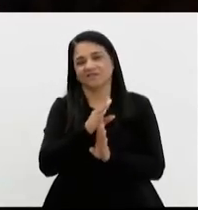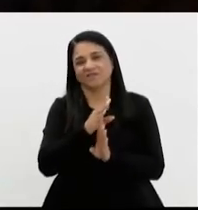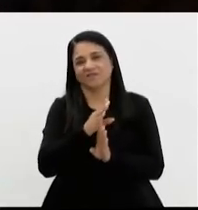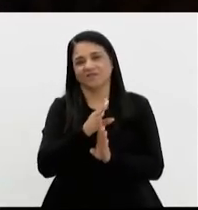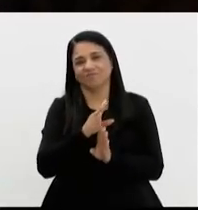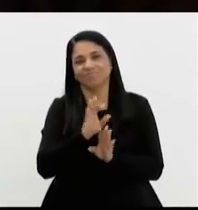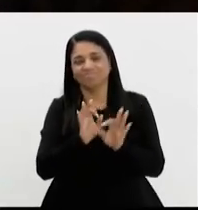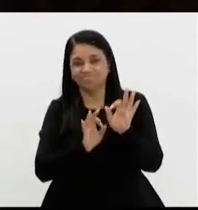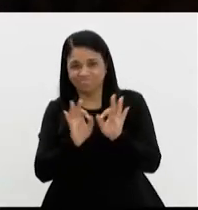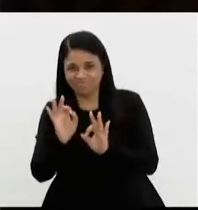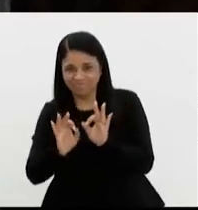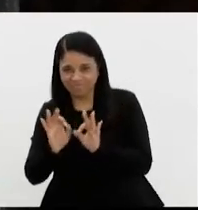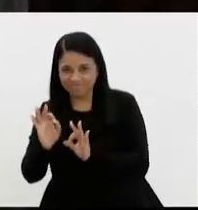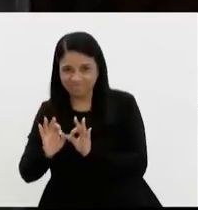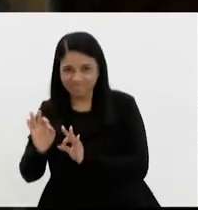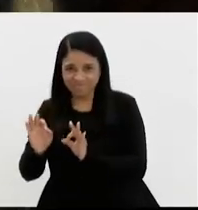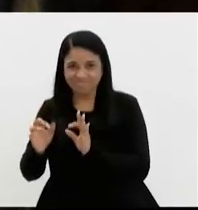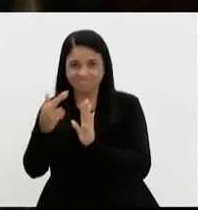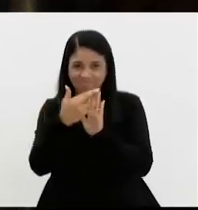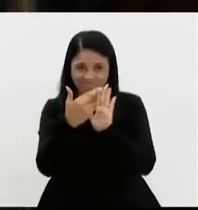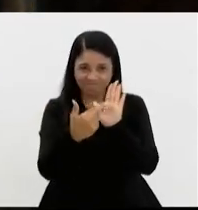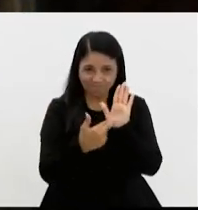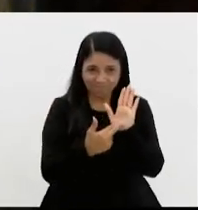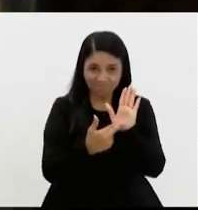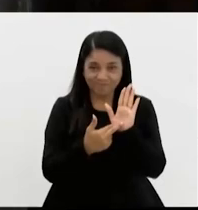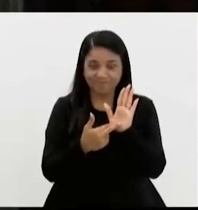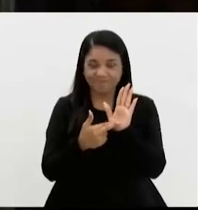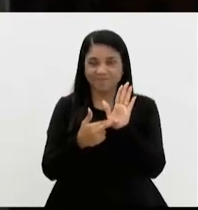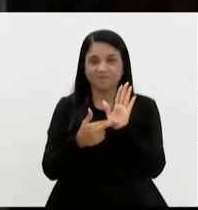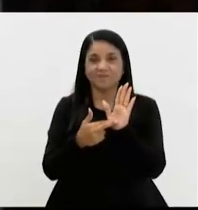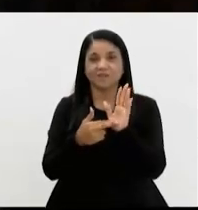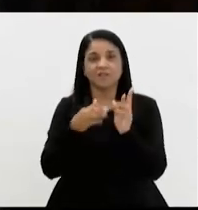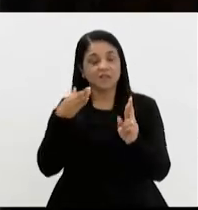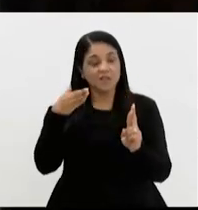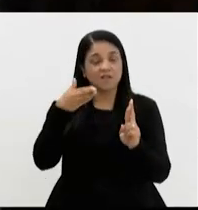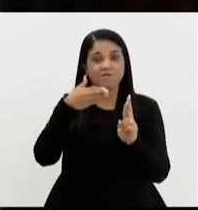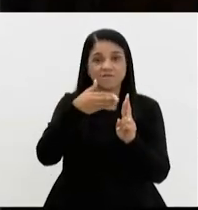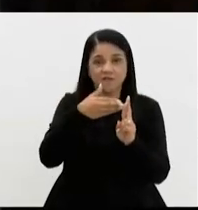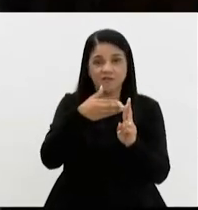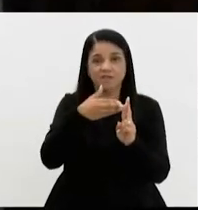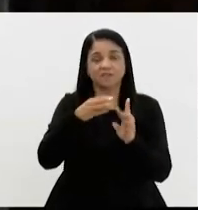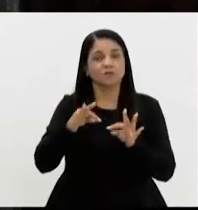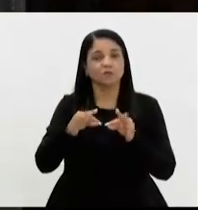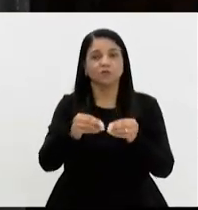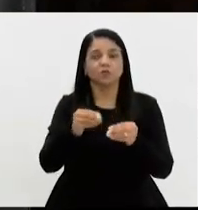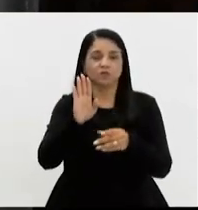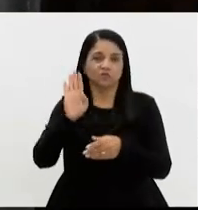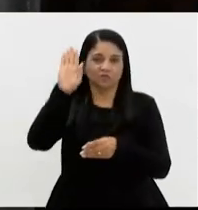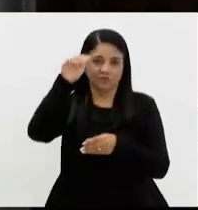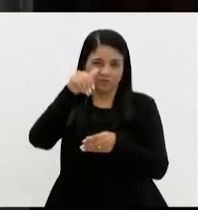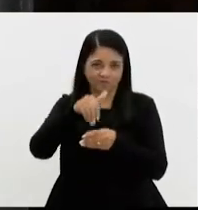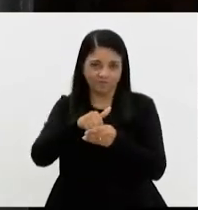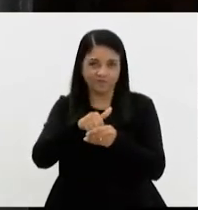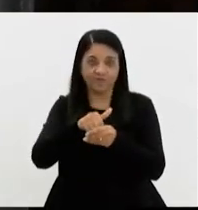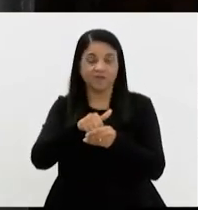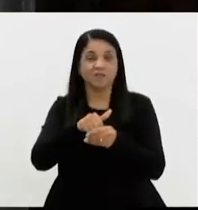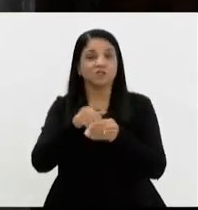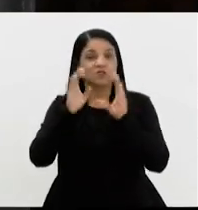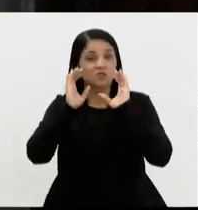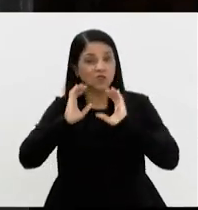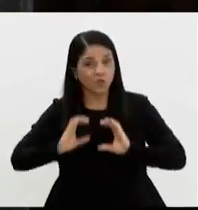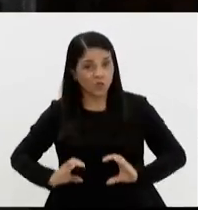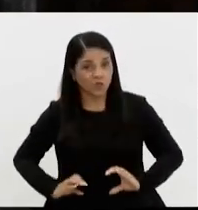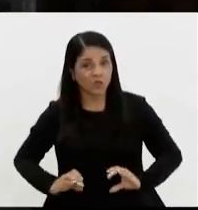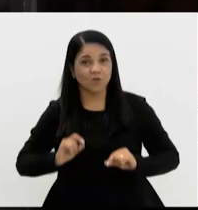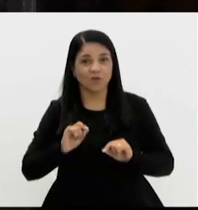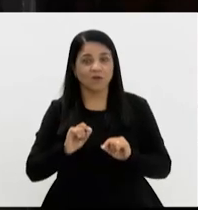menos formada que dá um Norte para todos os Players do processo eleitoral para que eles possam se comportar de uma maneira